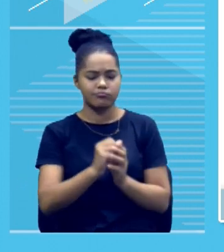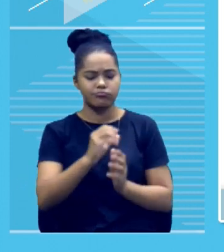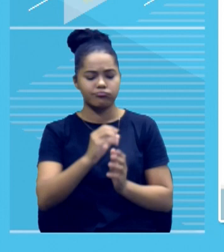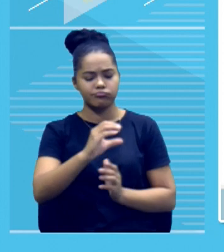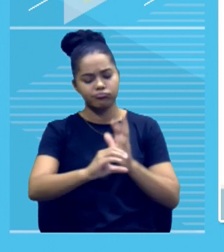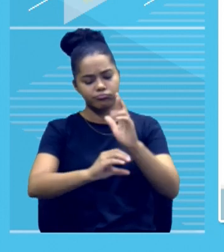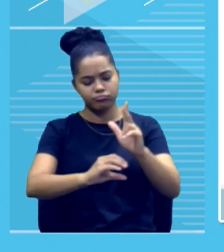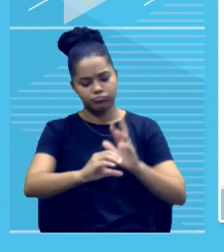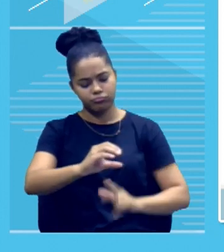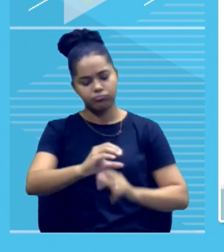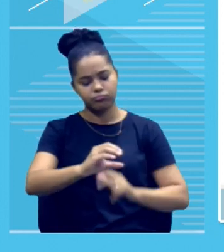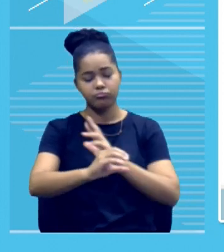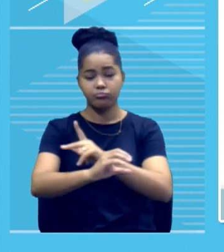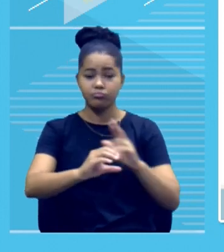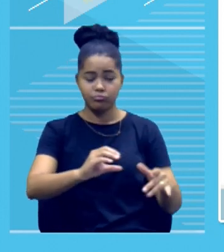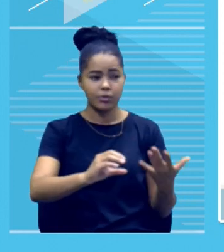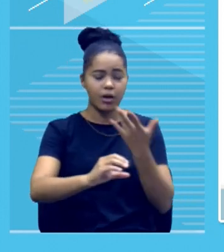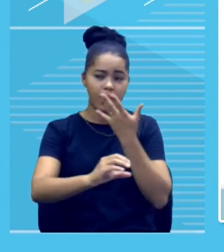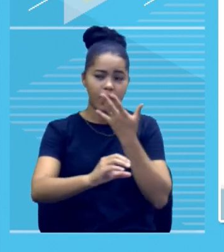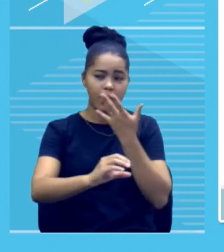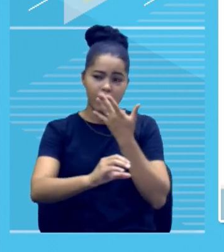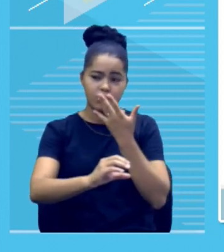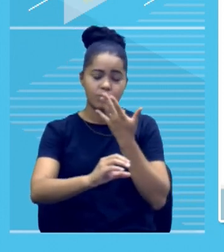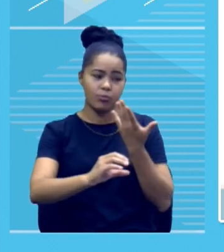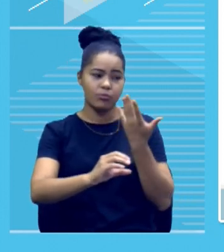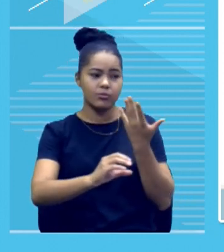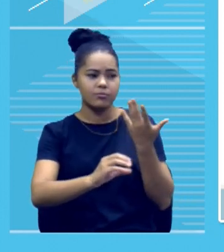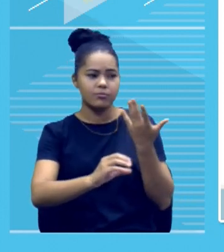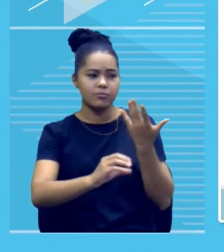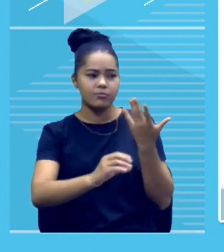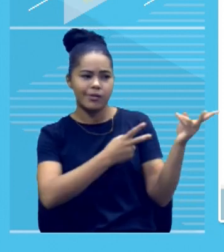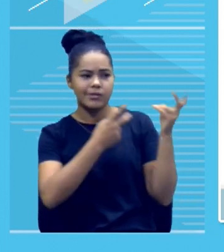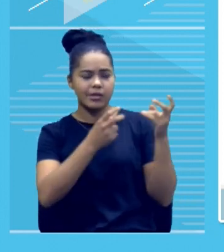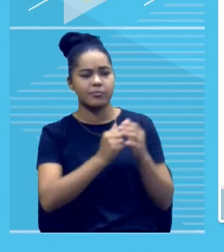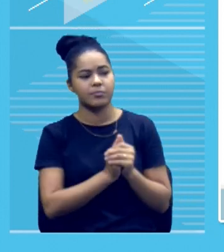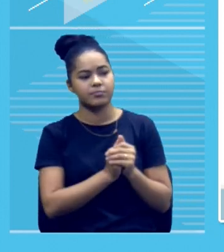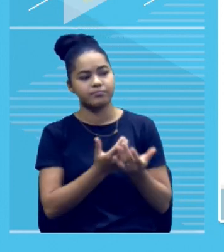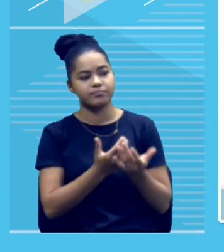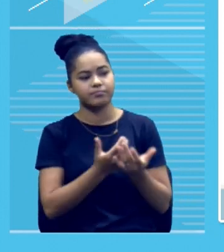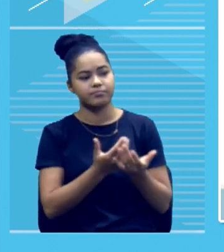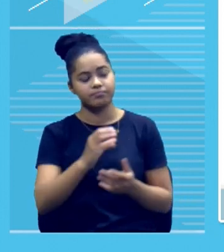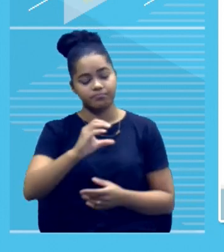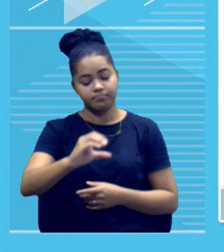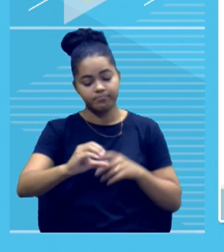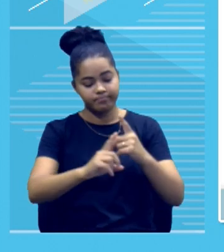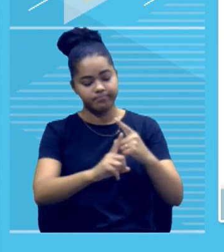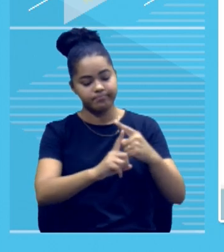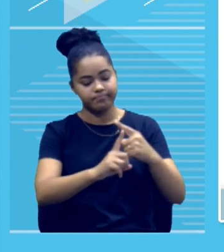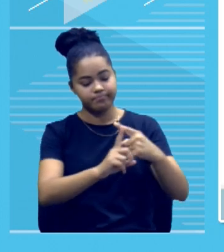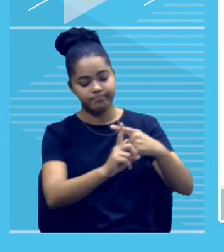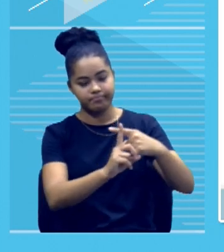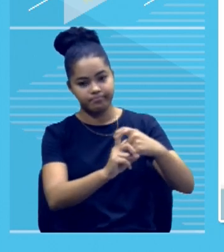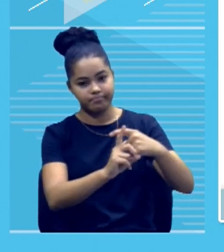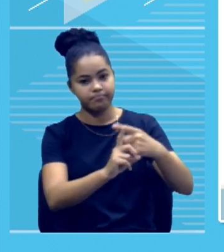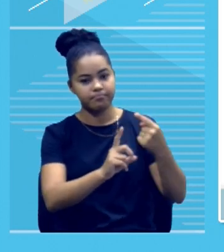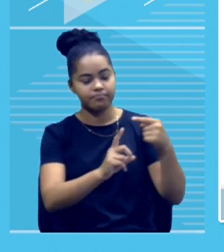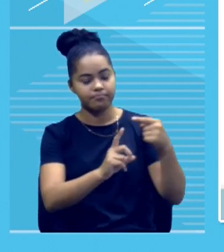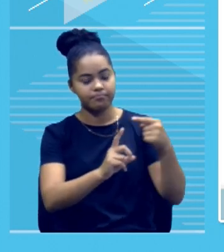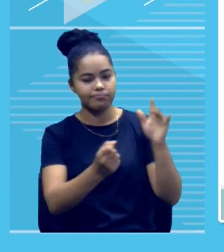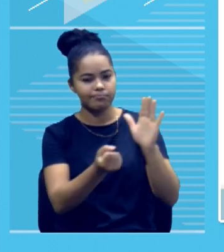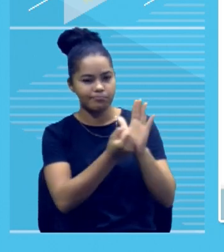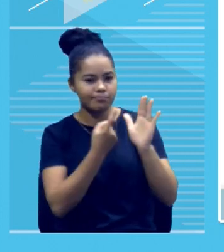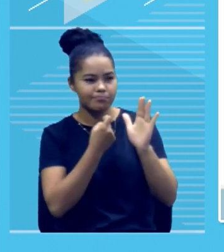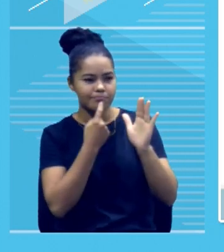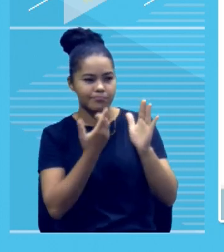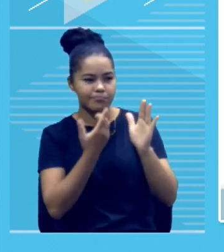pessoal, e asterisquei, ó. Coloquei o asterisco, ó. Aqui é o carbono assimétrico. Pode ver, ó. E esse ligante aqui,